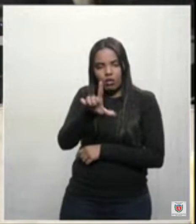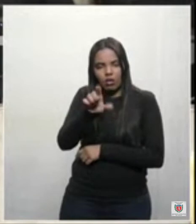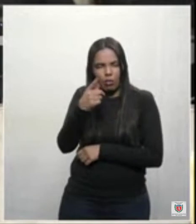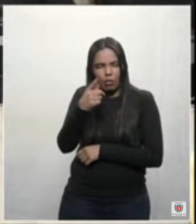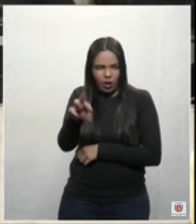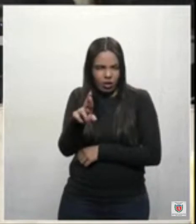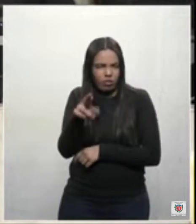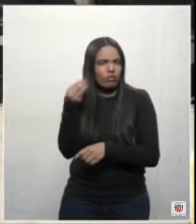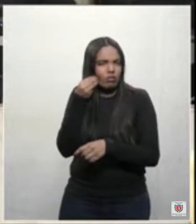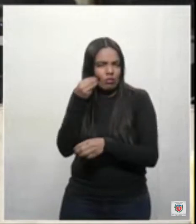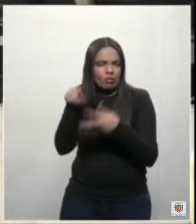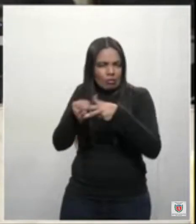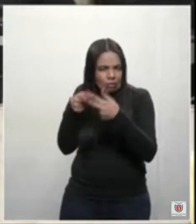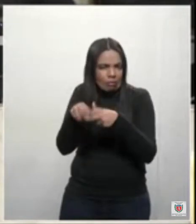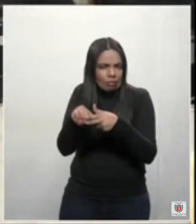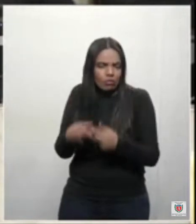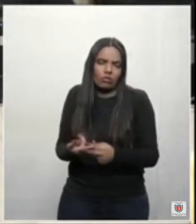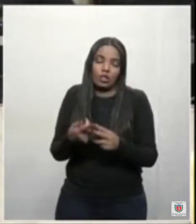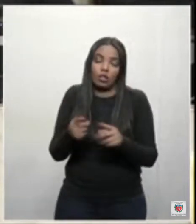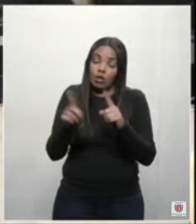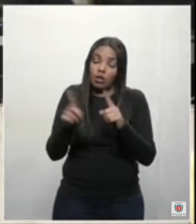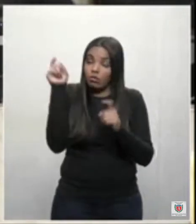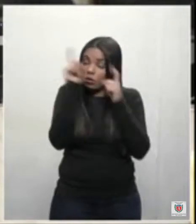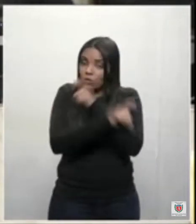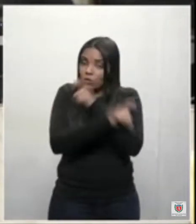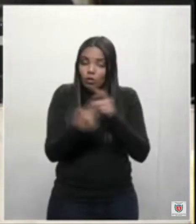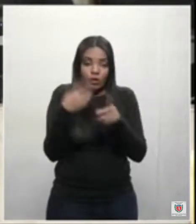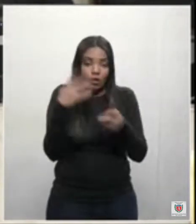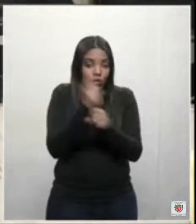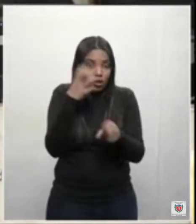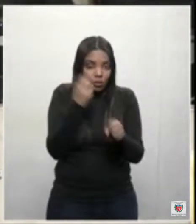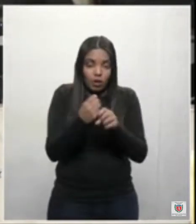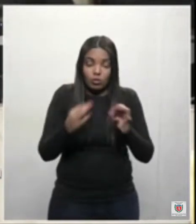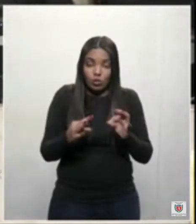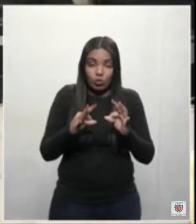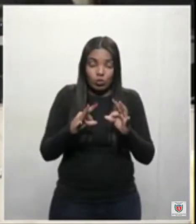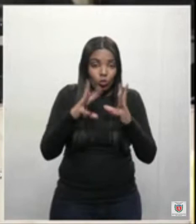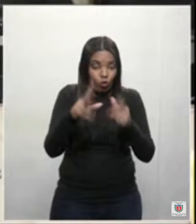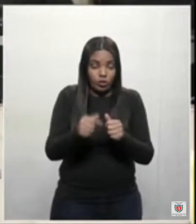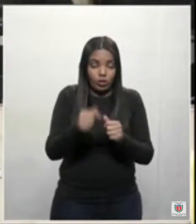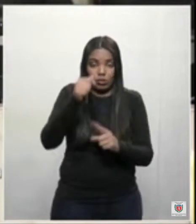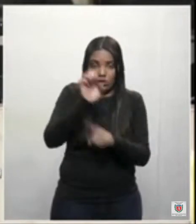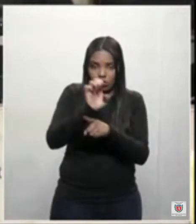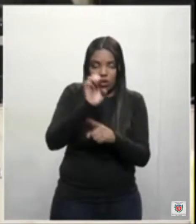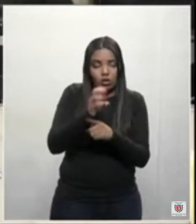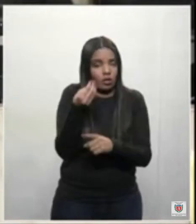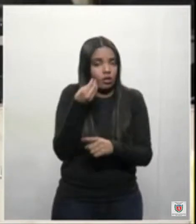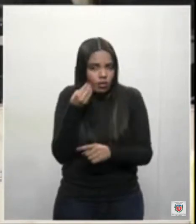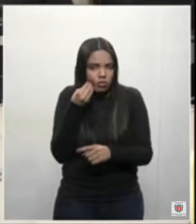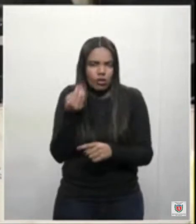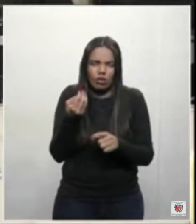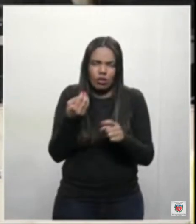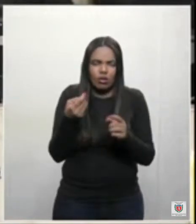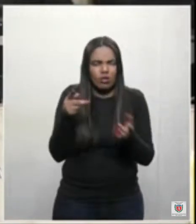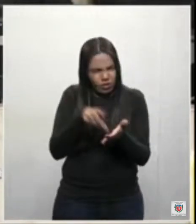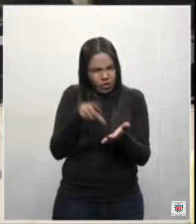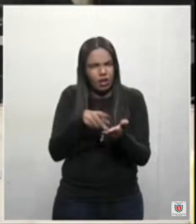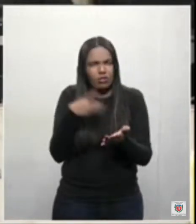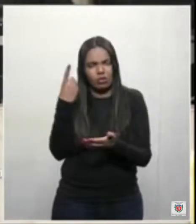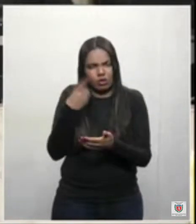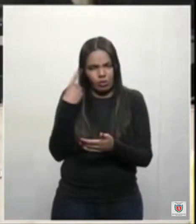há uma dificuldade enorme de geração o esforço da contabilidade para fazer frente a essas... também é o seguinte, deputado, não é só